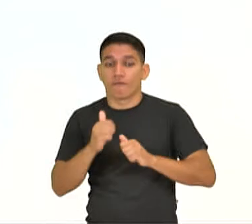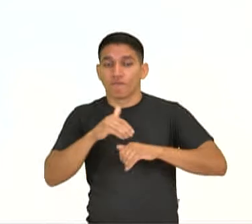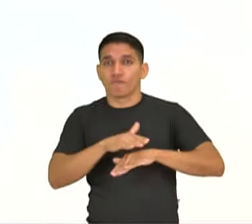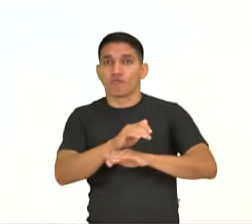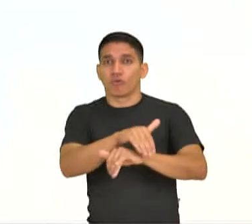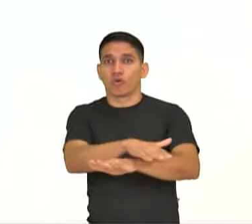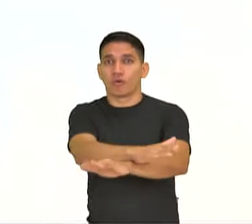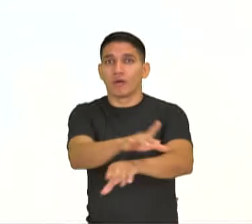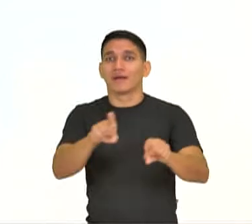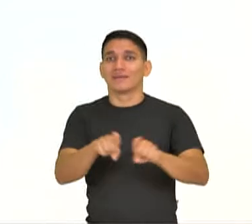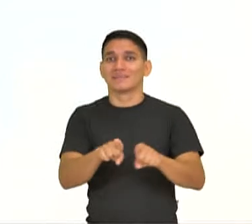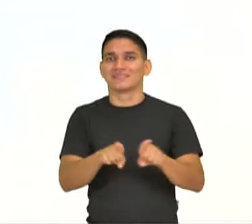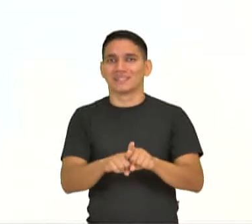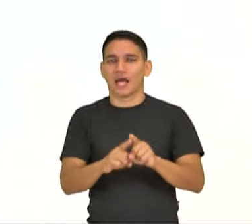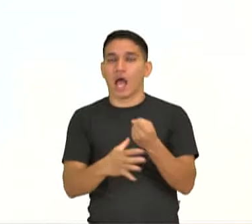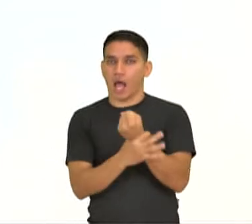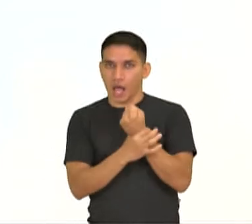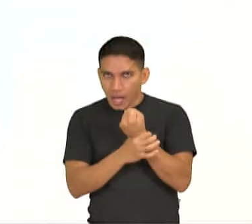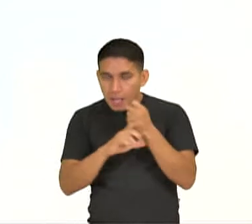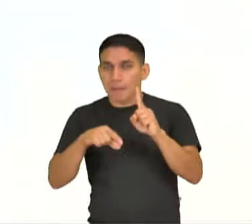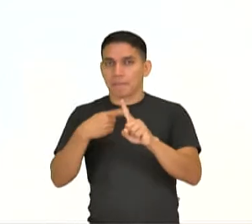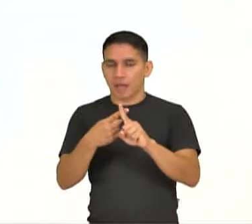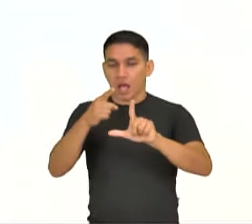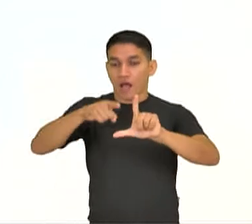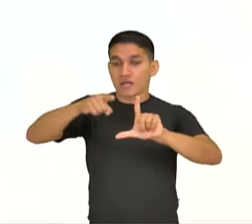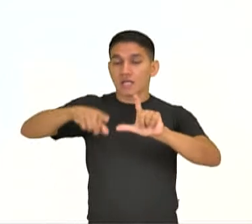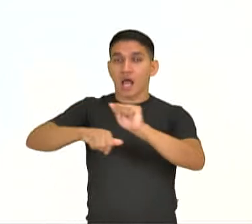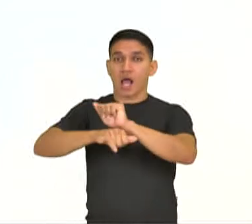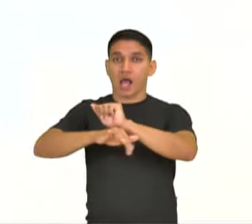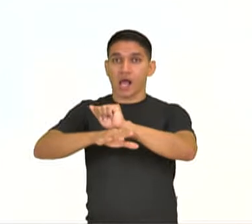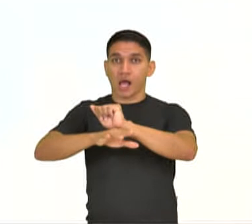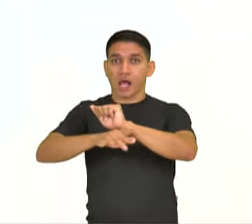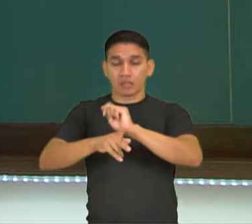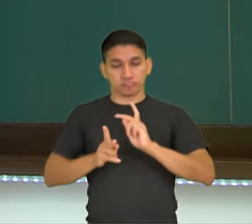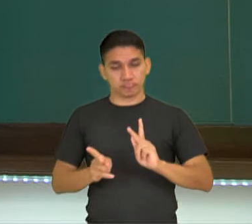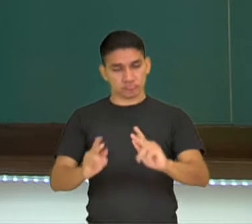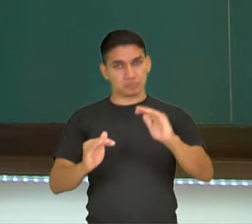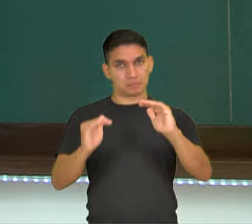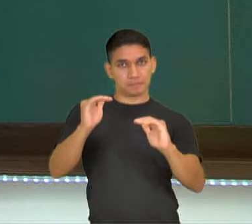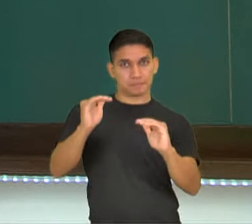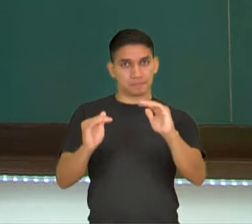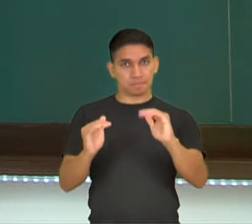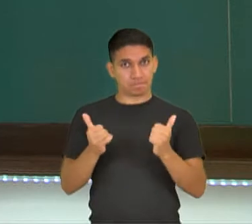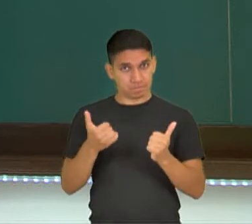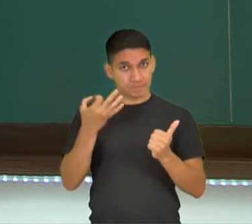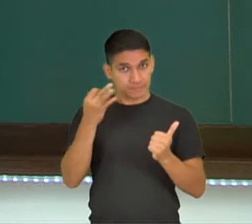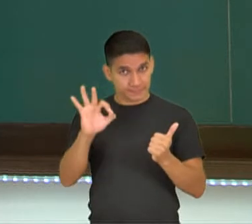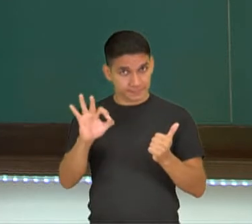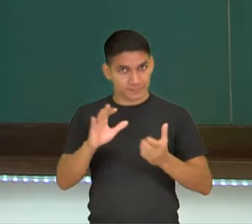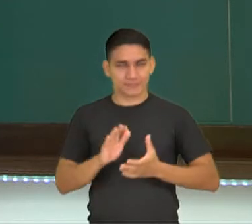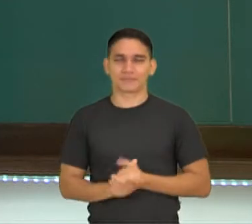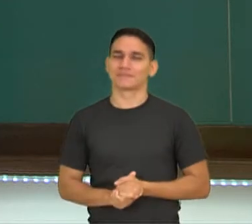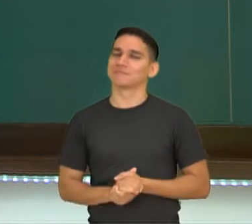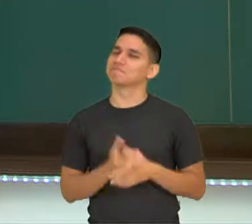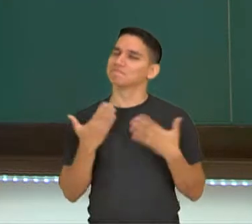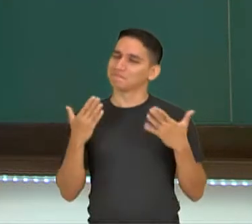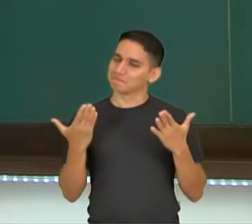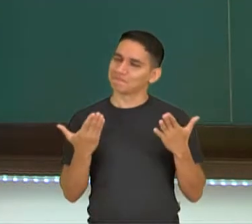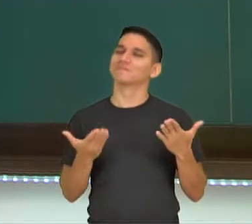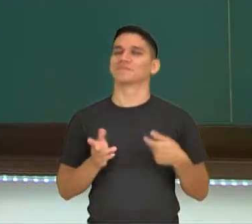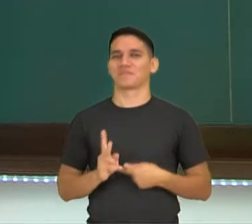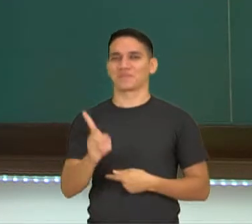o nível de acidez no organismo, ok? Conseguiu acertar? Muito bem, vamos em